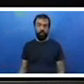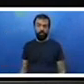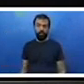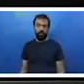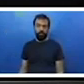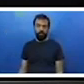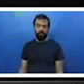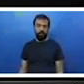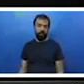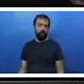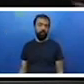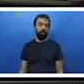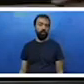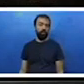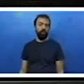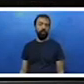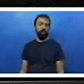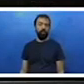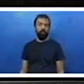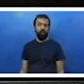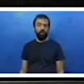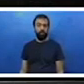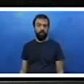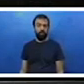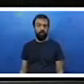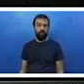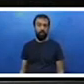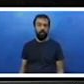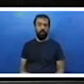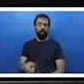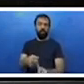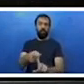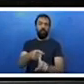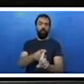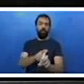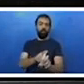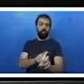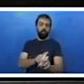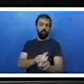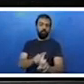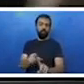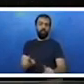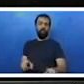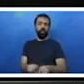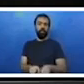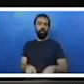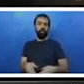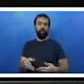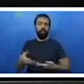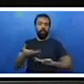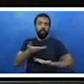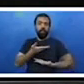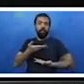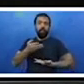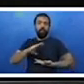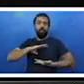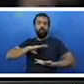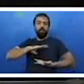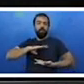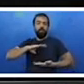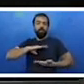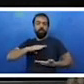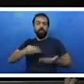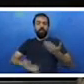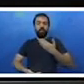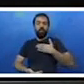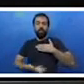Você fazer algo novo, fazer algo diferente. Aumenta a nossa flexibilidade e, além disso, melhora o nosso condicionamento físico para realizar qualquer outro tipo de